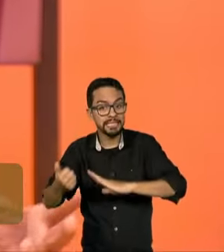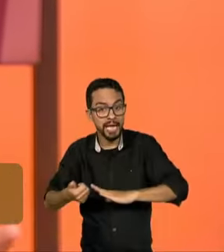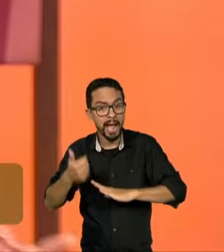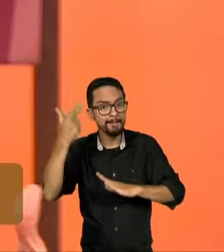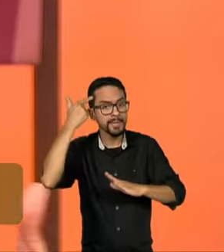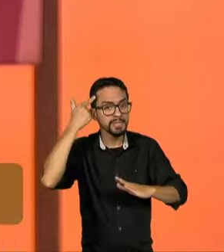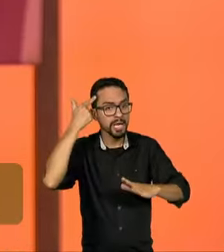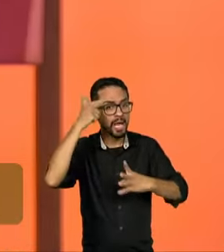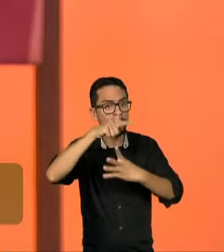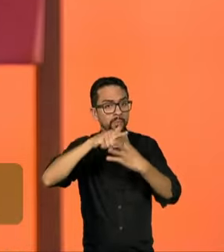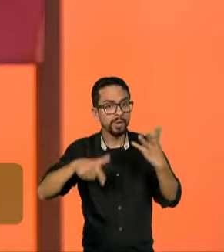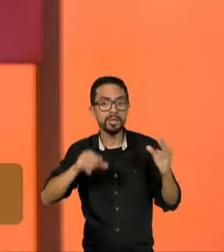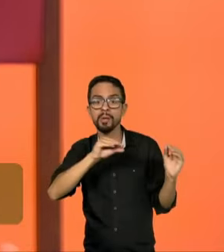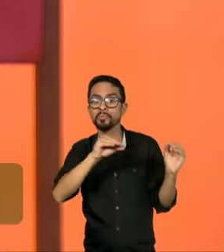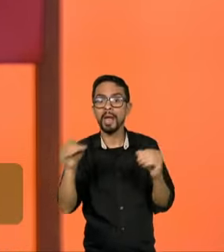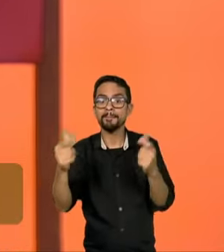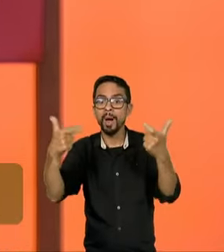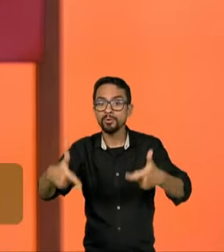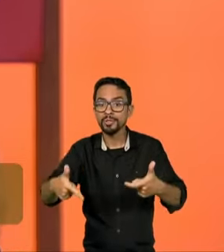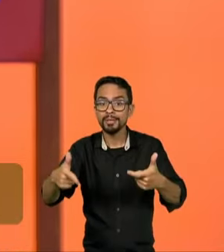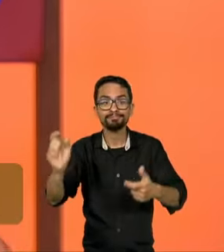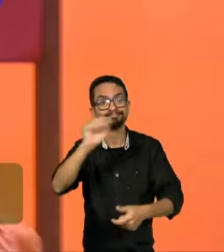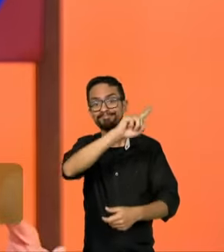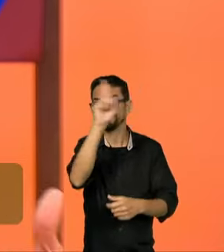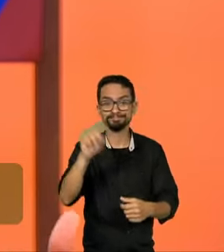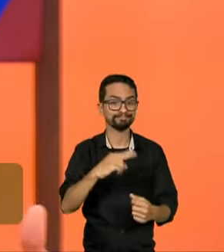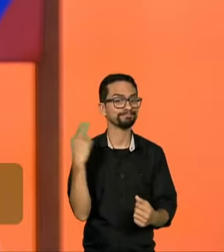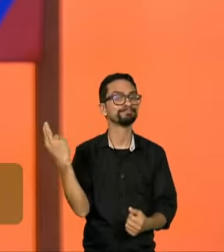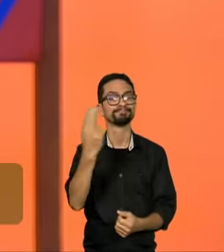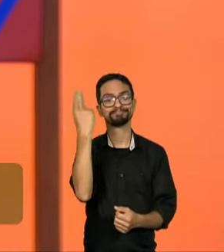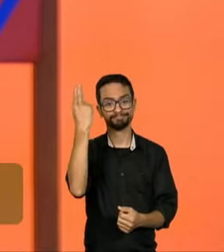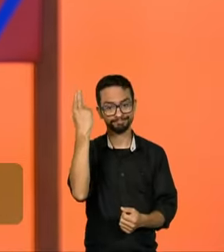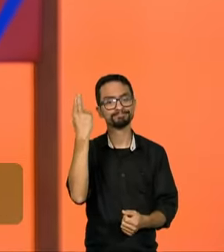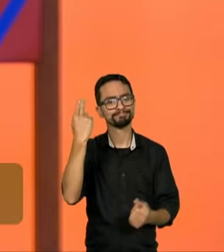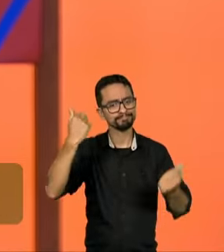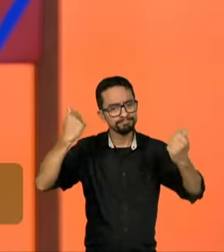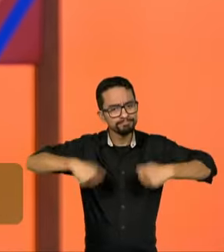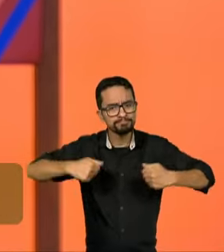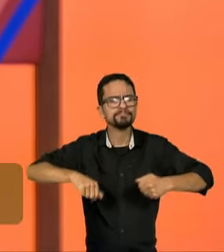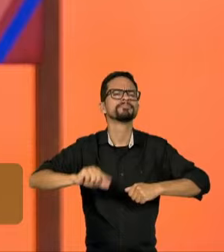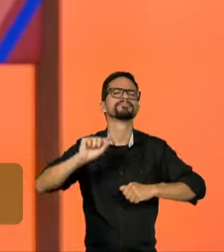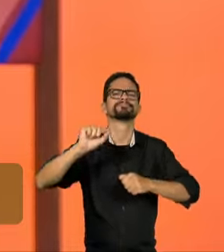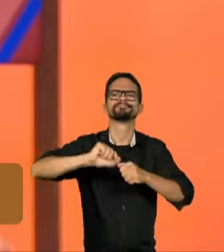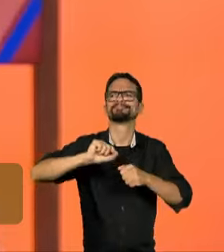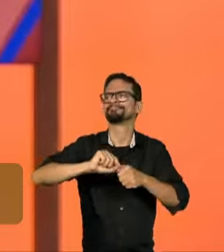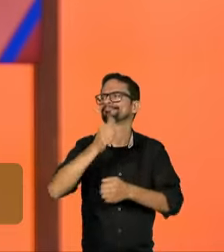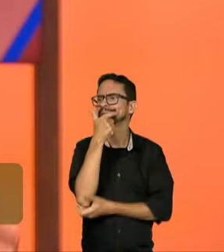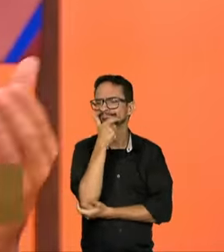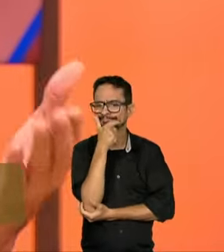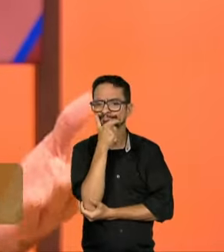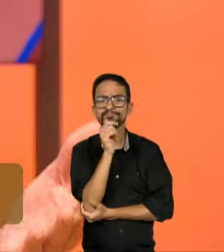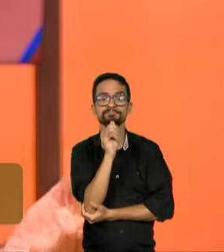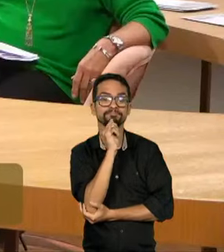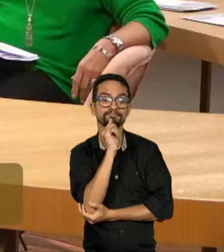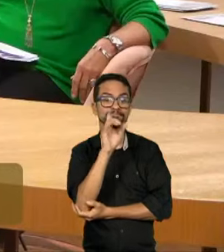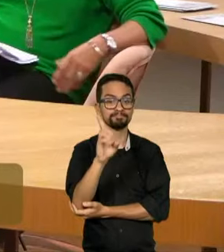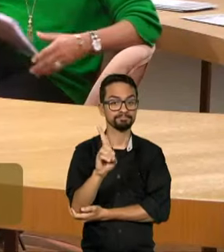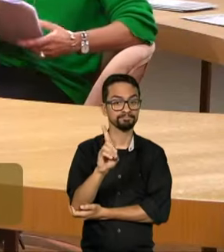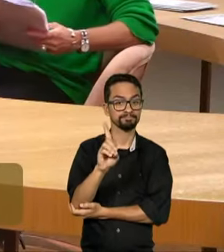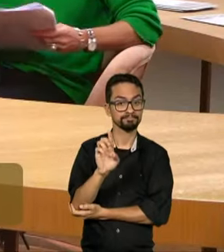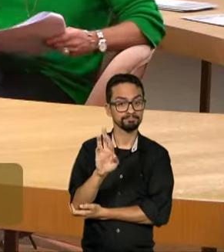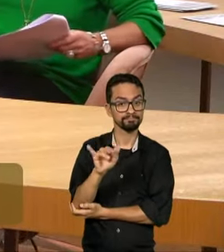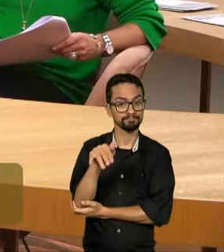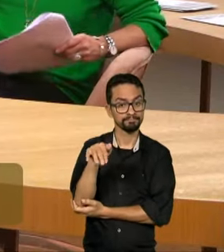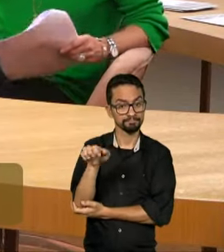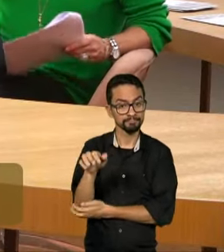Grande Rio, vai deslocar para onde? É impossível. Então, algo tem que ser feito, como mais drenagem dos rios, a população também não